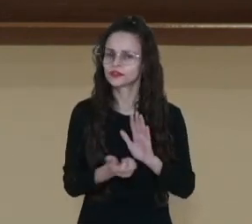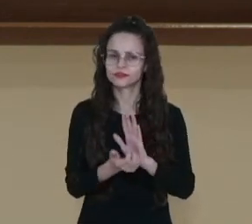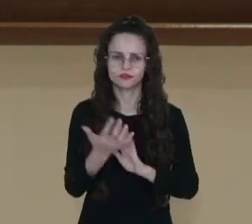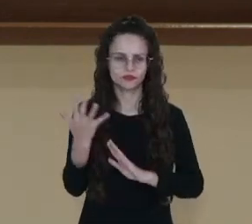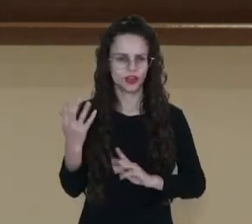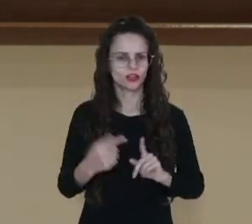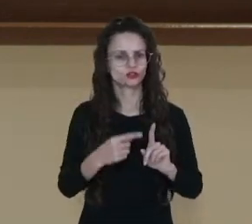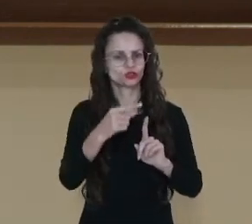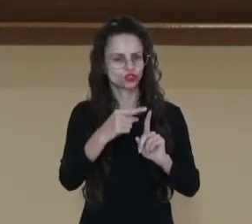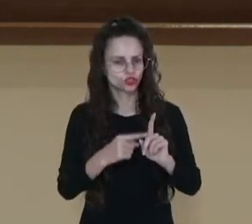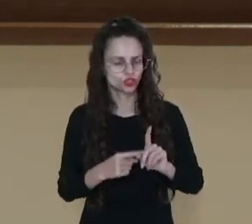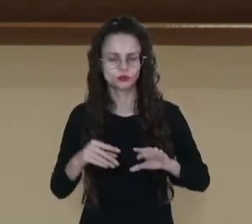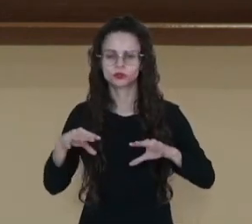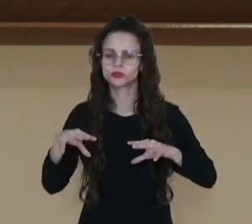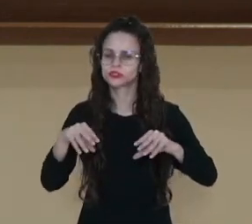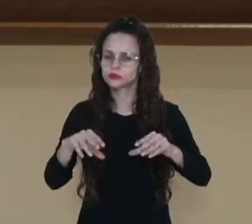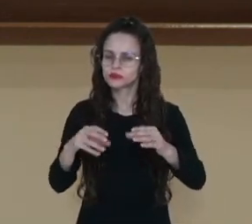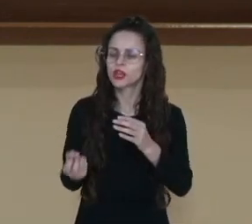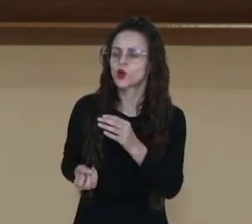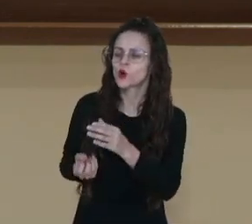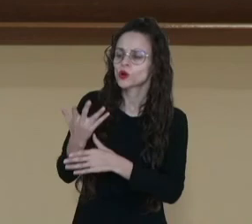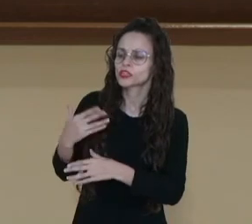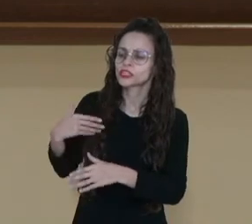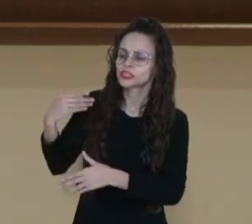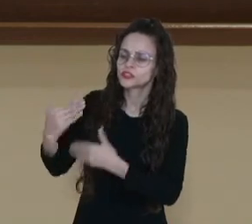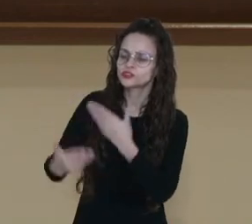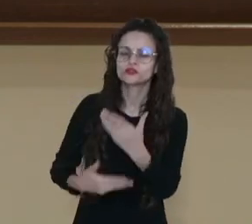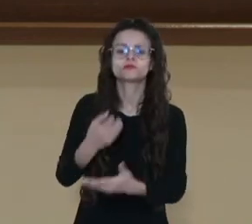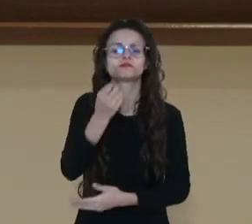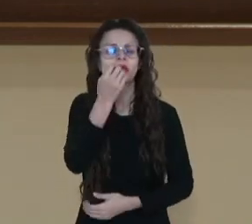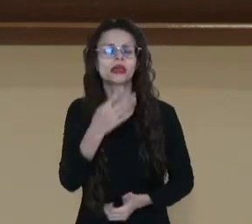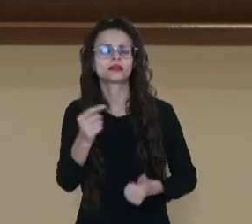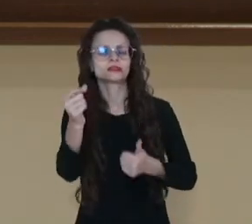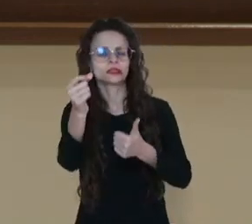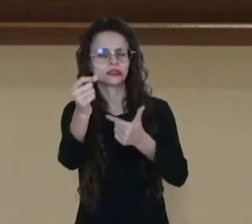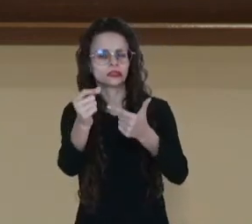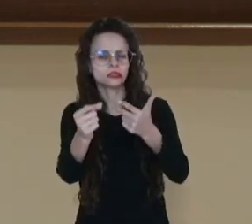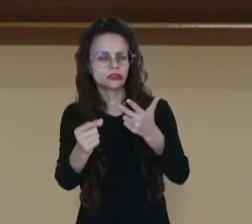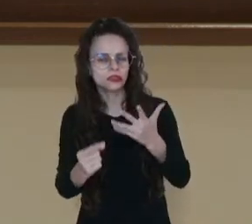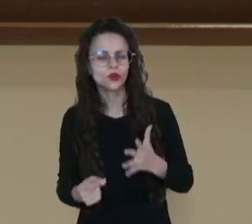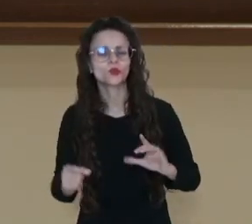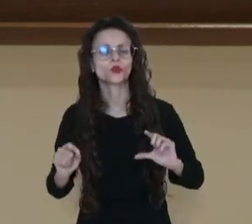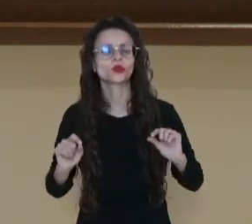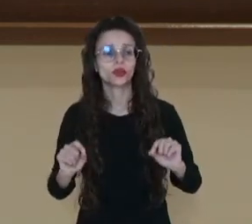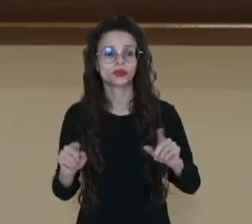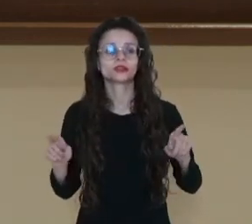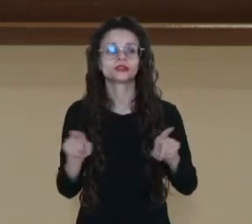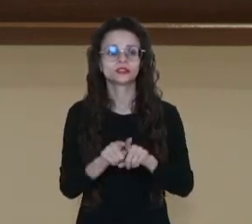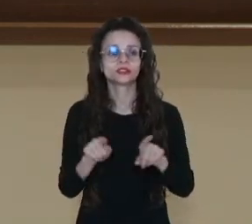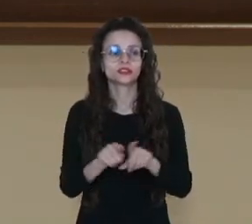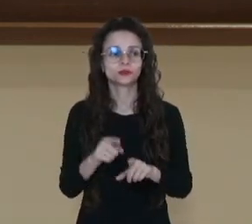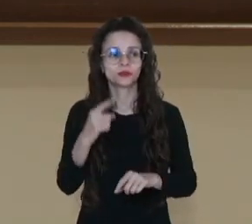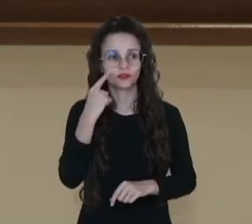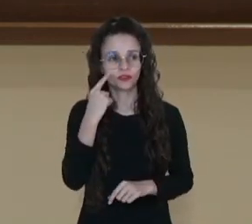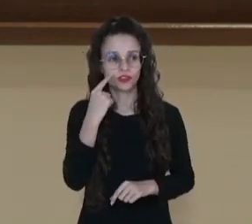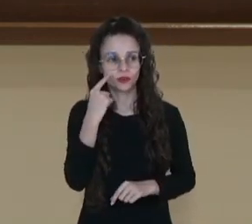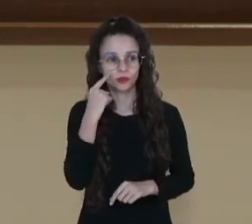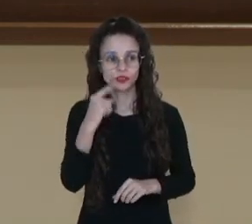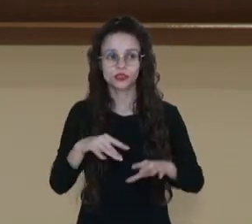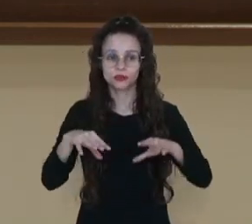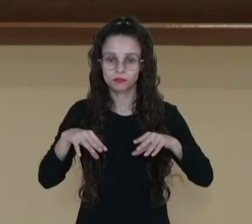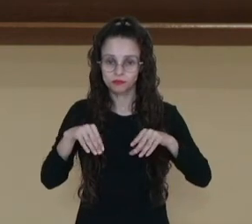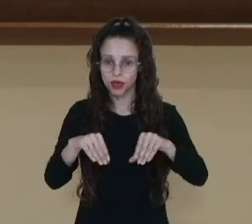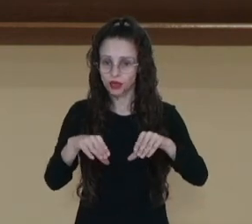tipos de massagem, suas origens, seus benefícios, né? E vimos também que a massagem é